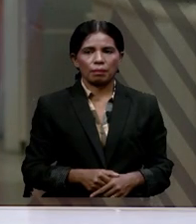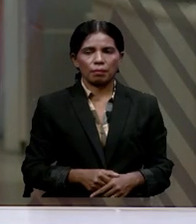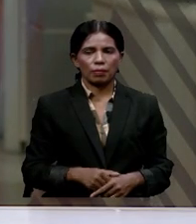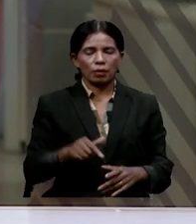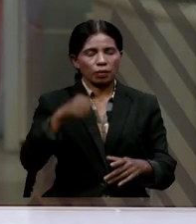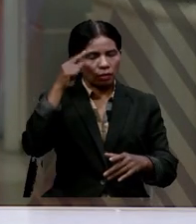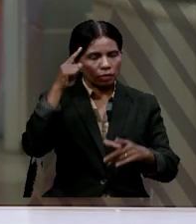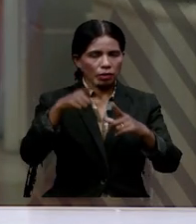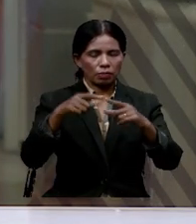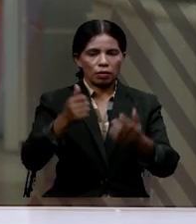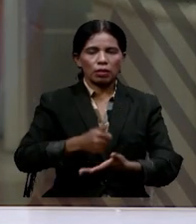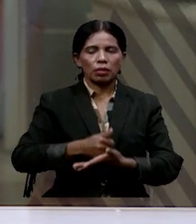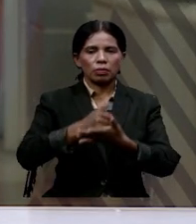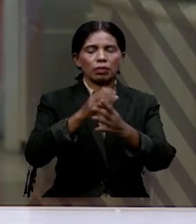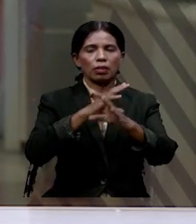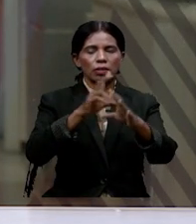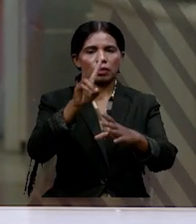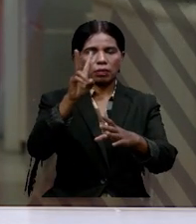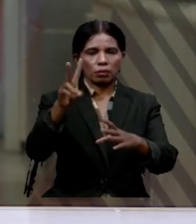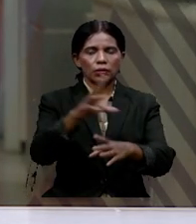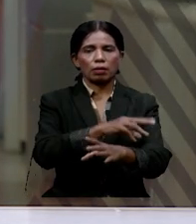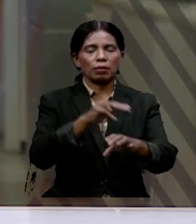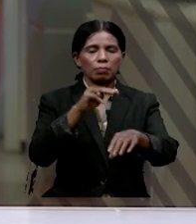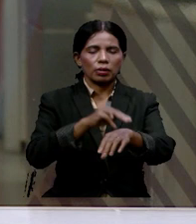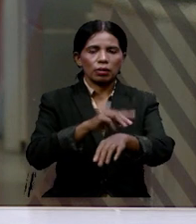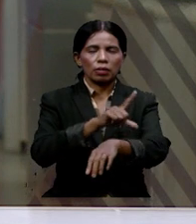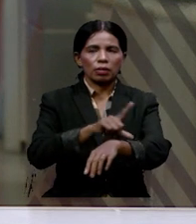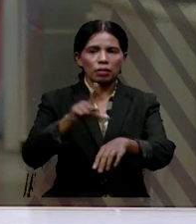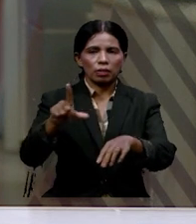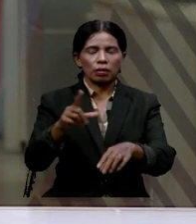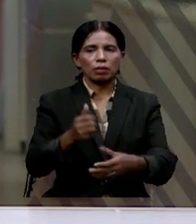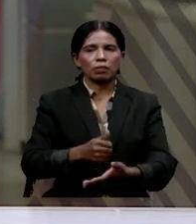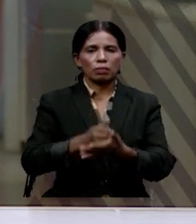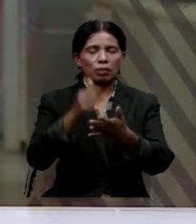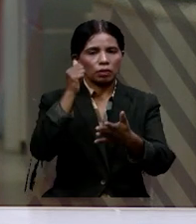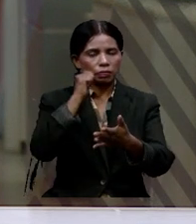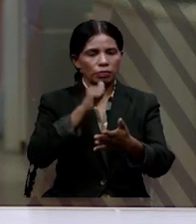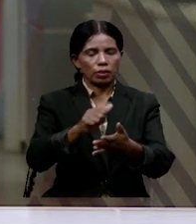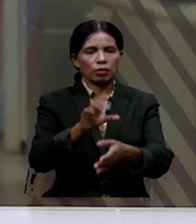Governo do Japão apoia a ambulância rouba Missão Lepra no construir centro apoio afeto a cancro.